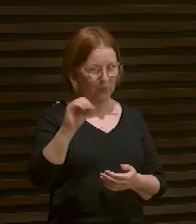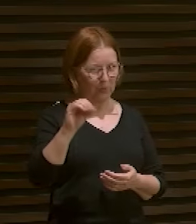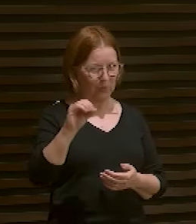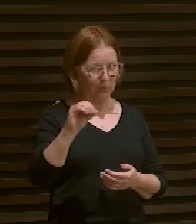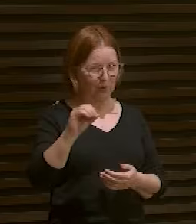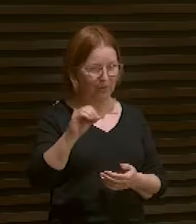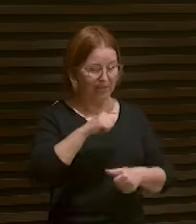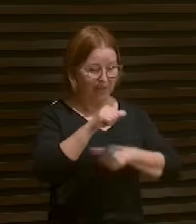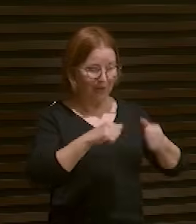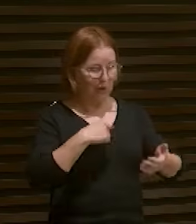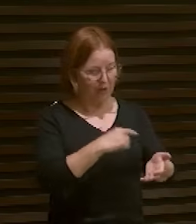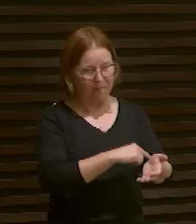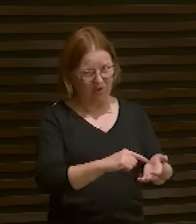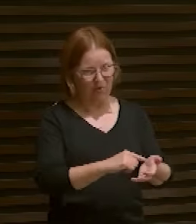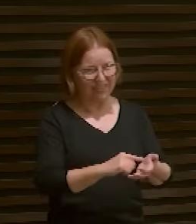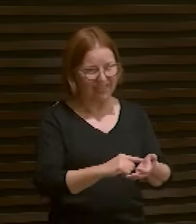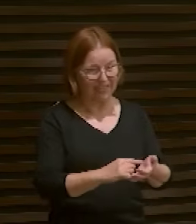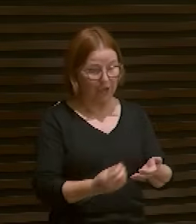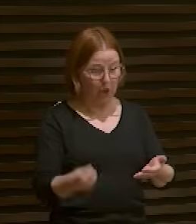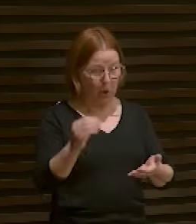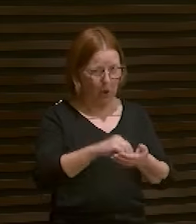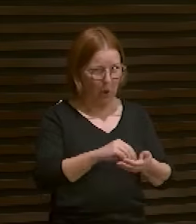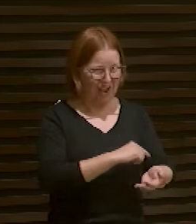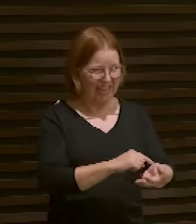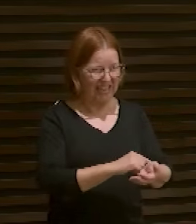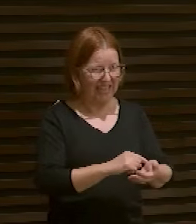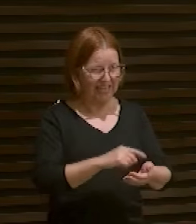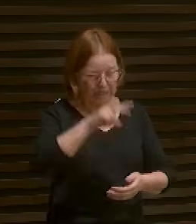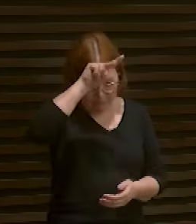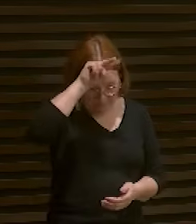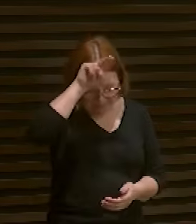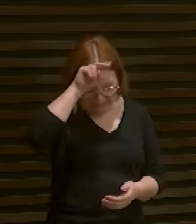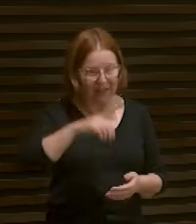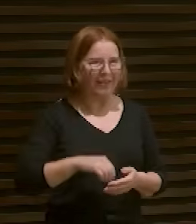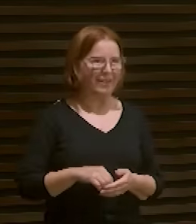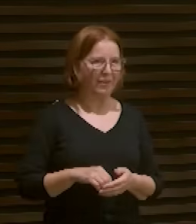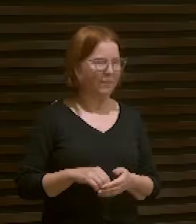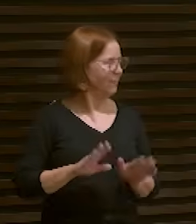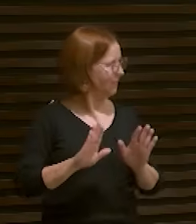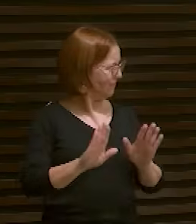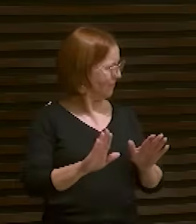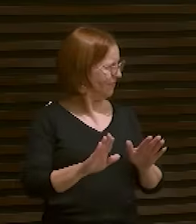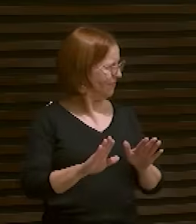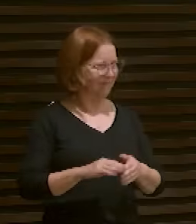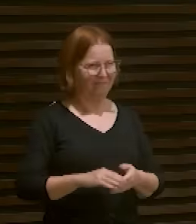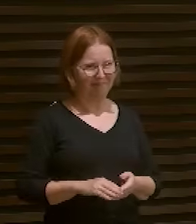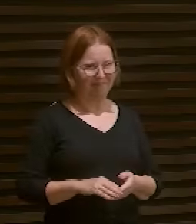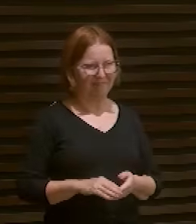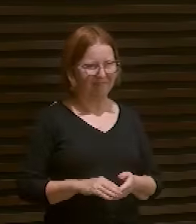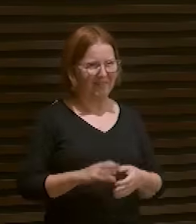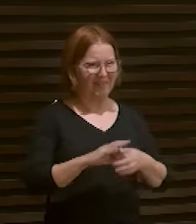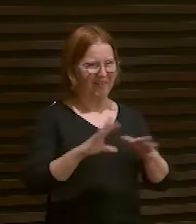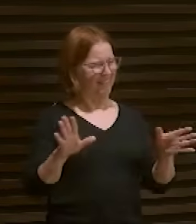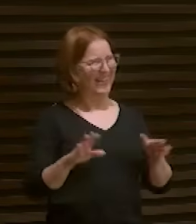você está dizendo, tem que ter sangue de barata. Aí eu respondi no mesmo calibre.